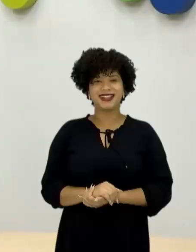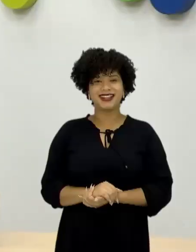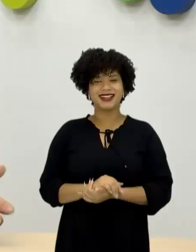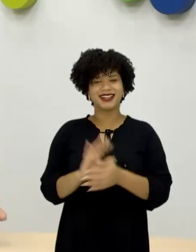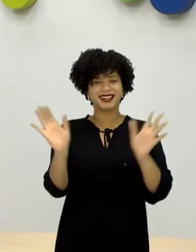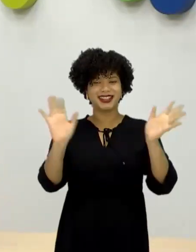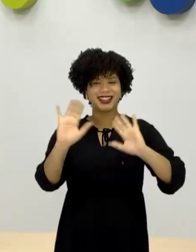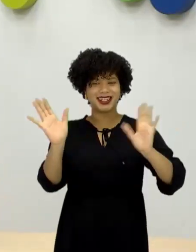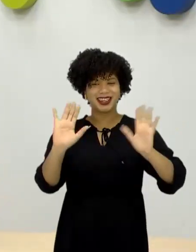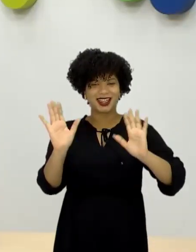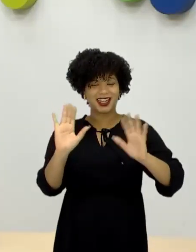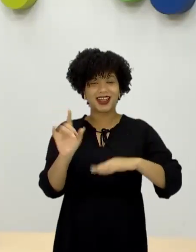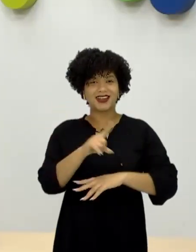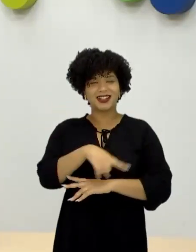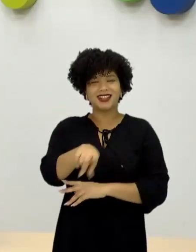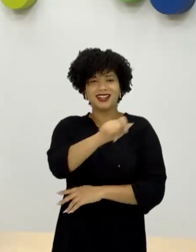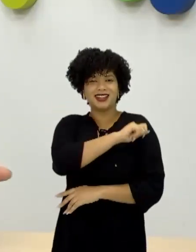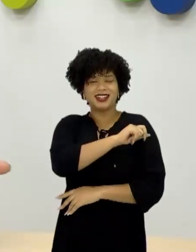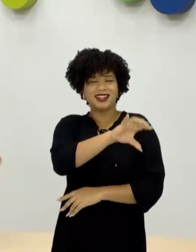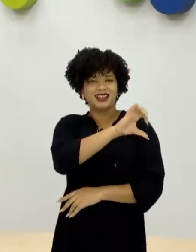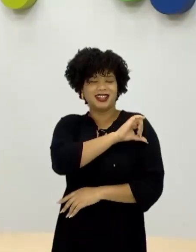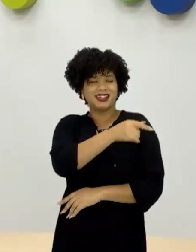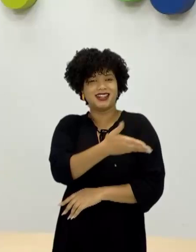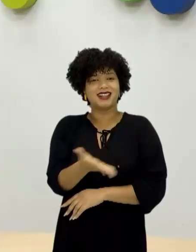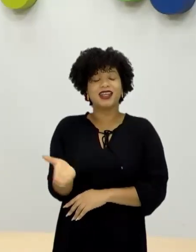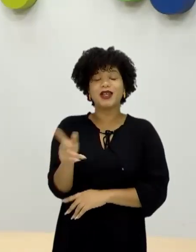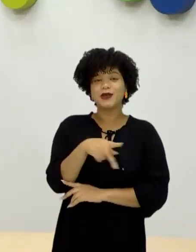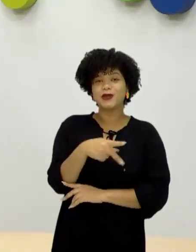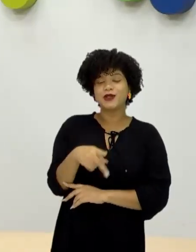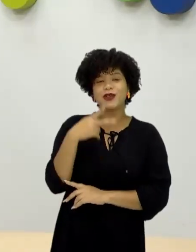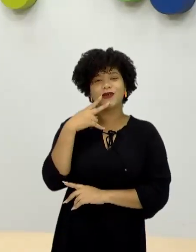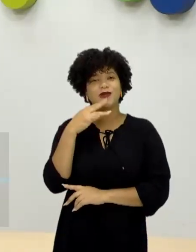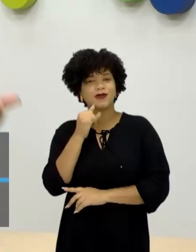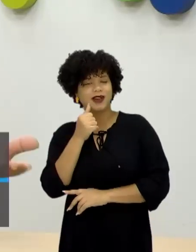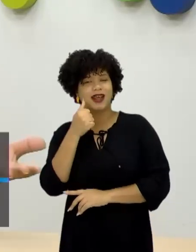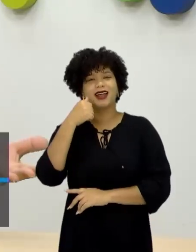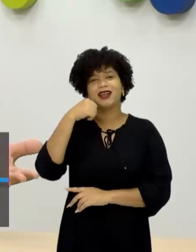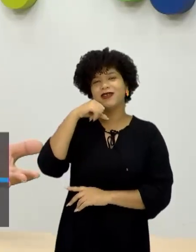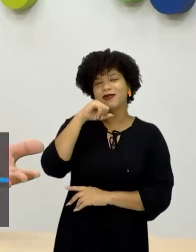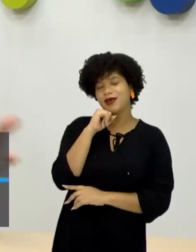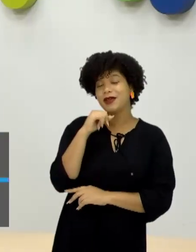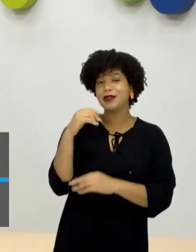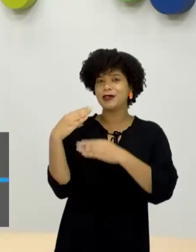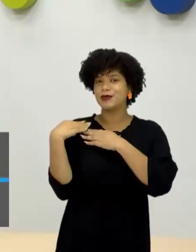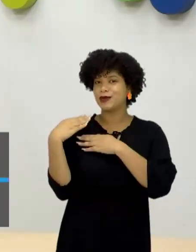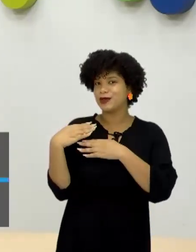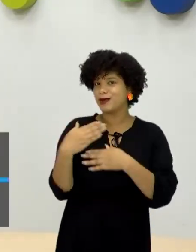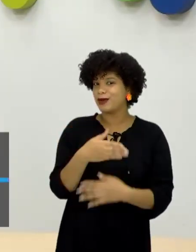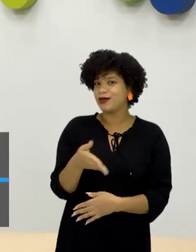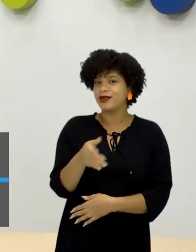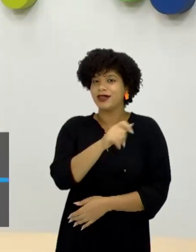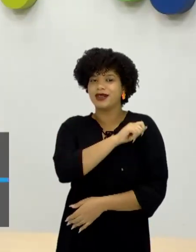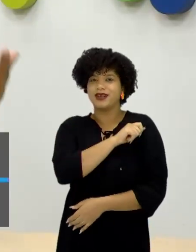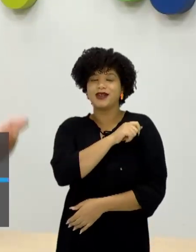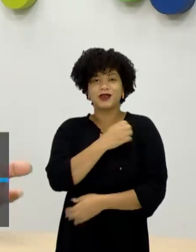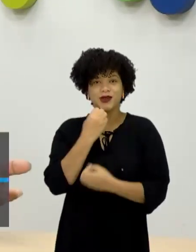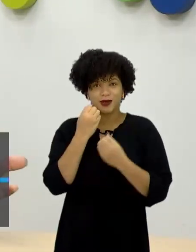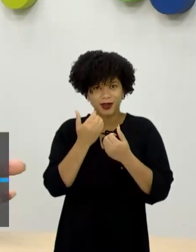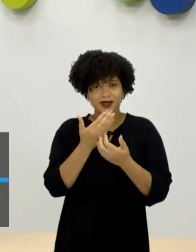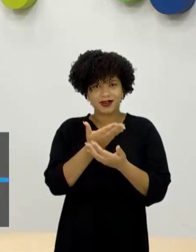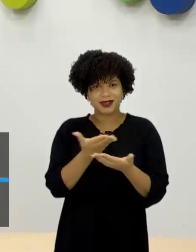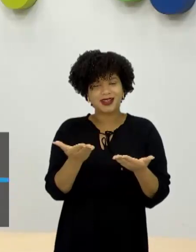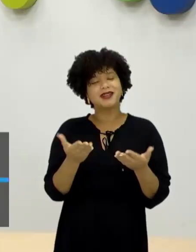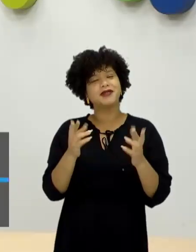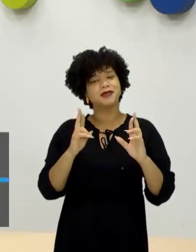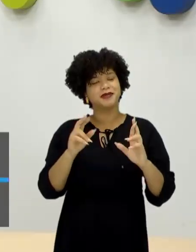Olá, estudantes do nono ano, professores, pais responsáveis e todos que nos acompanham. Tudo bem com vocês? Eu espero que